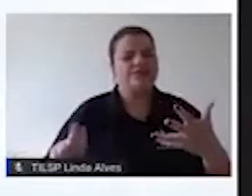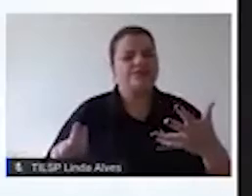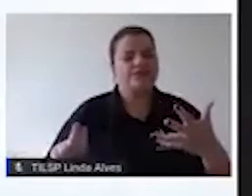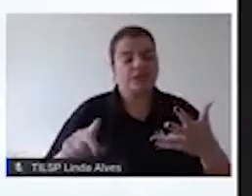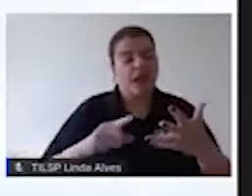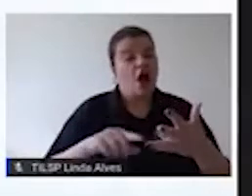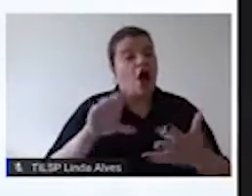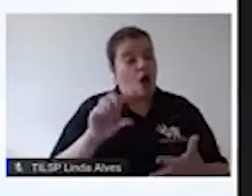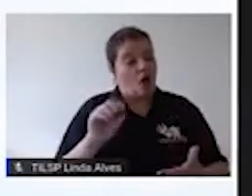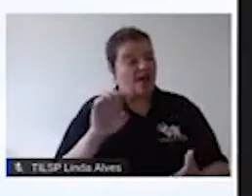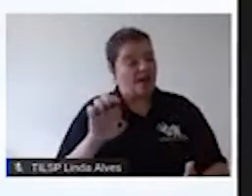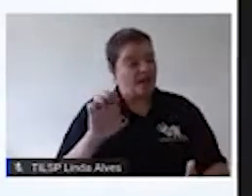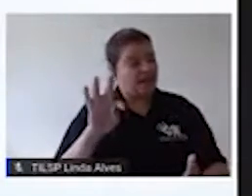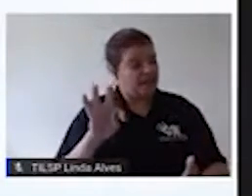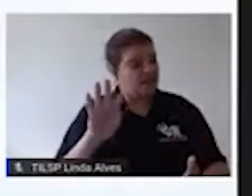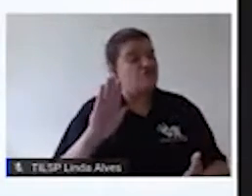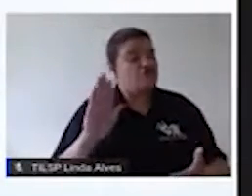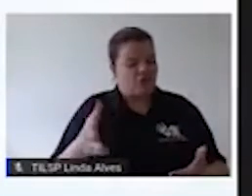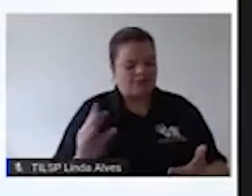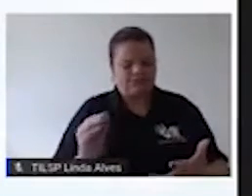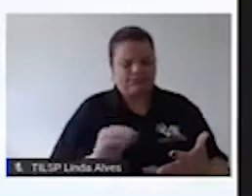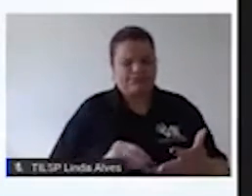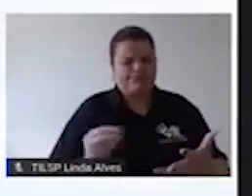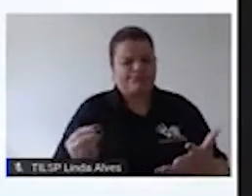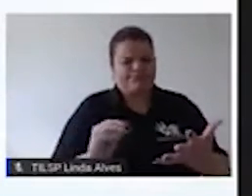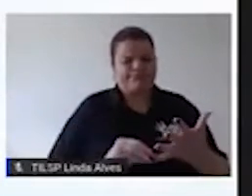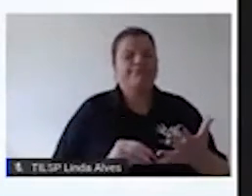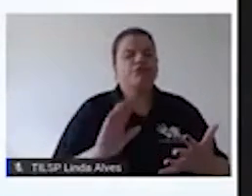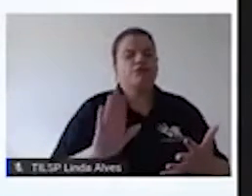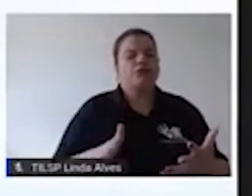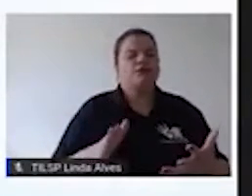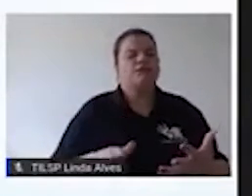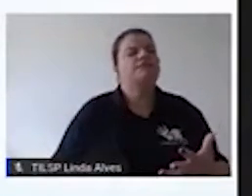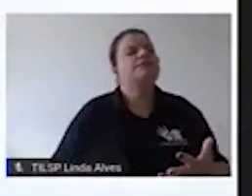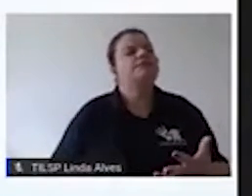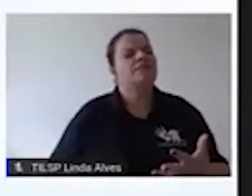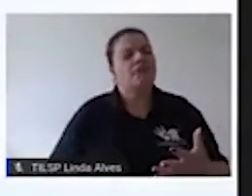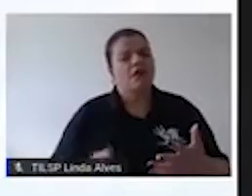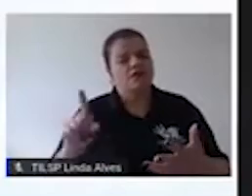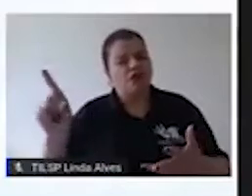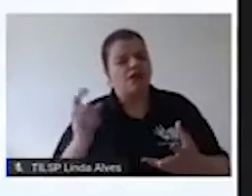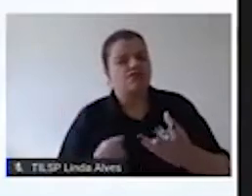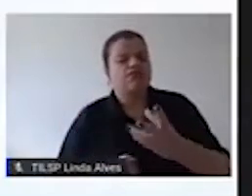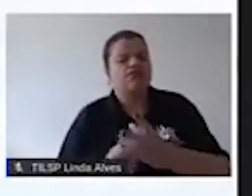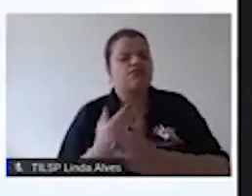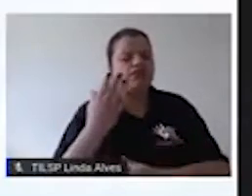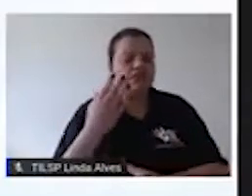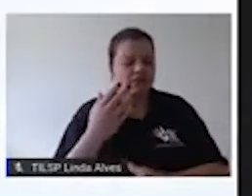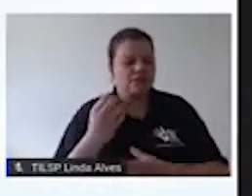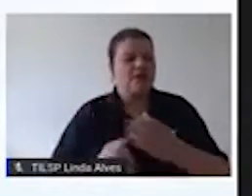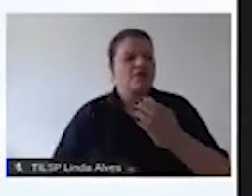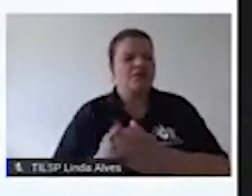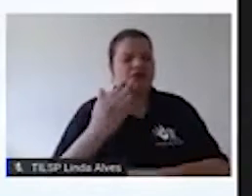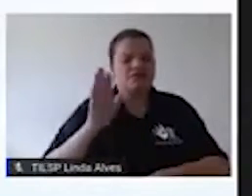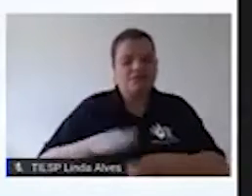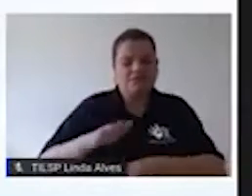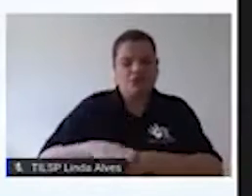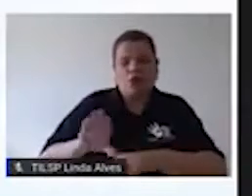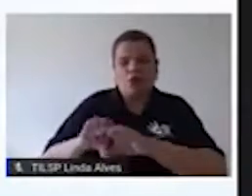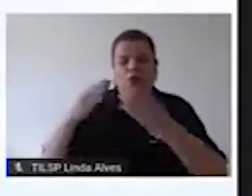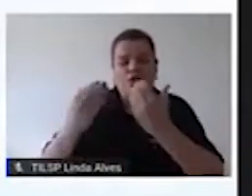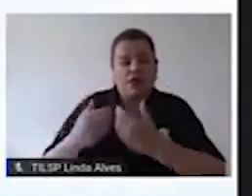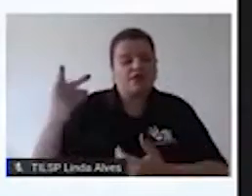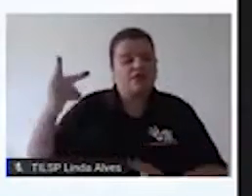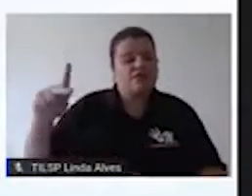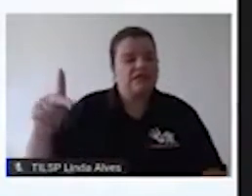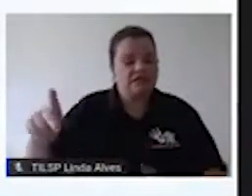na OIT, já começaram a ter uma implementação aprovada pelo seu Congresso e